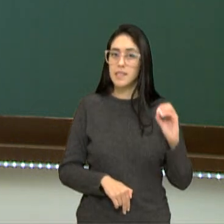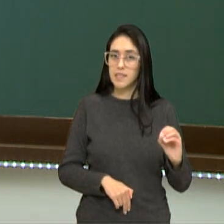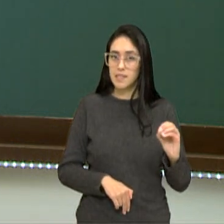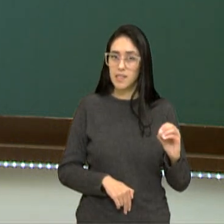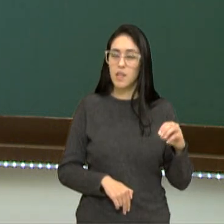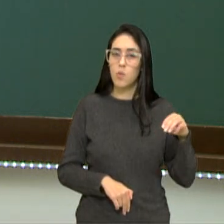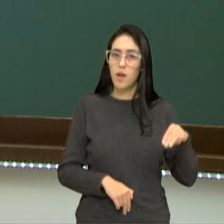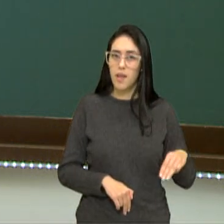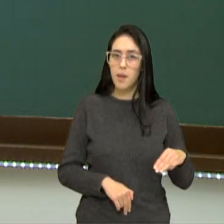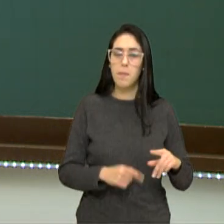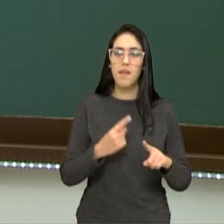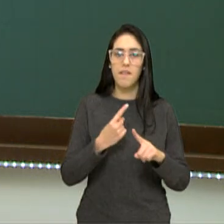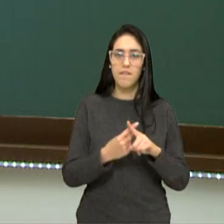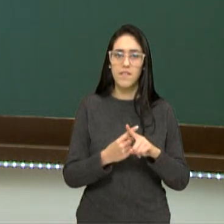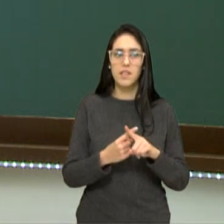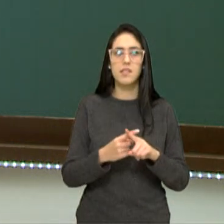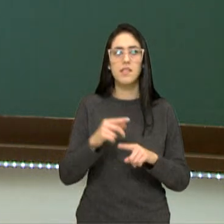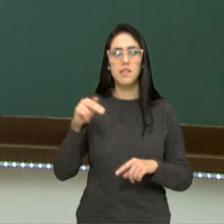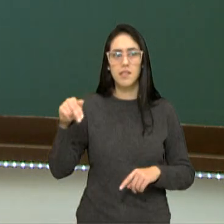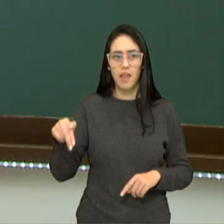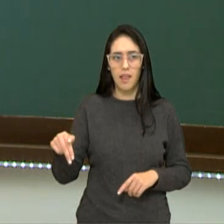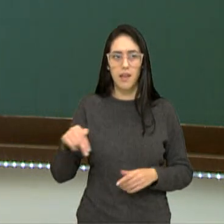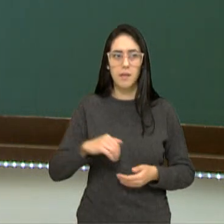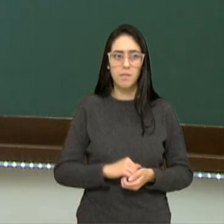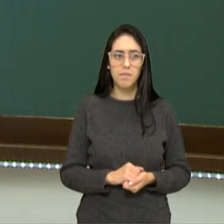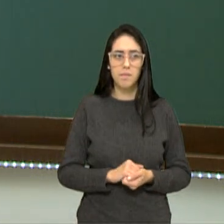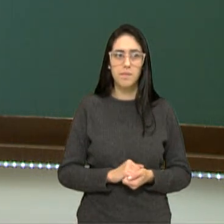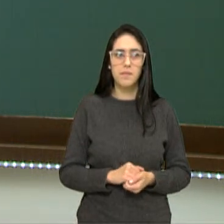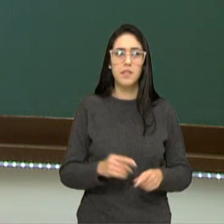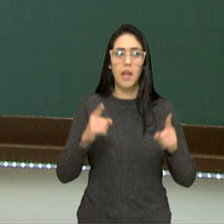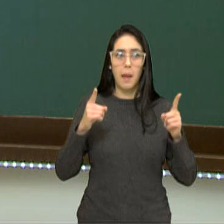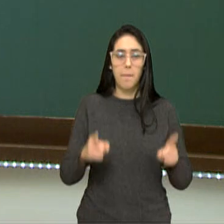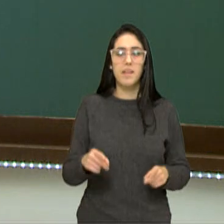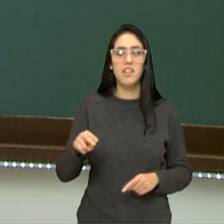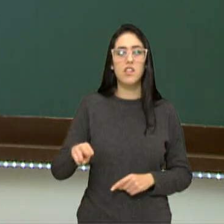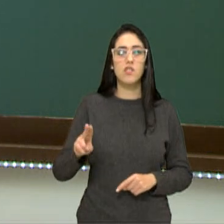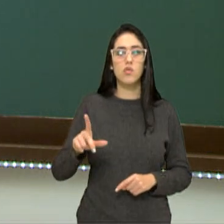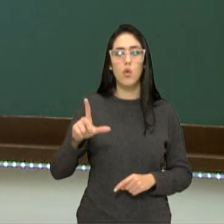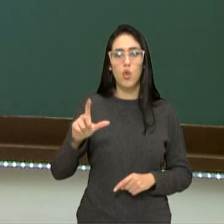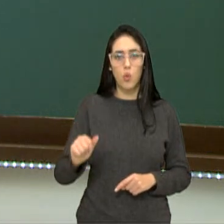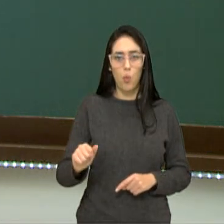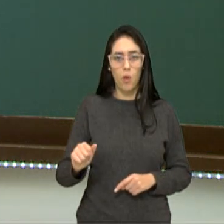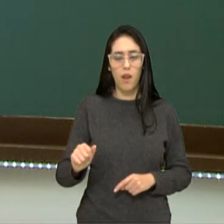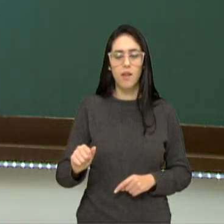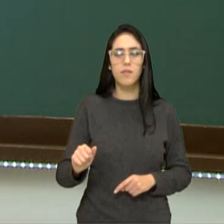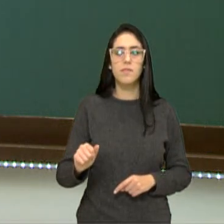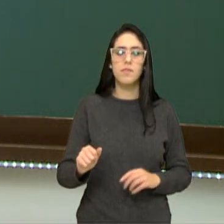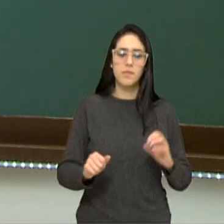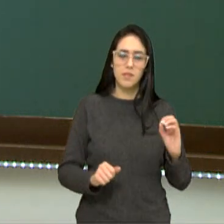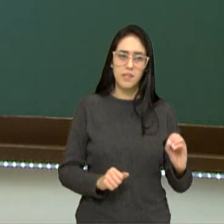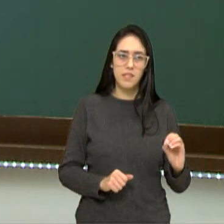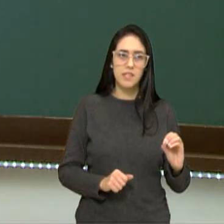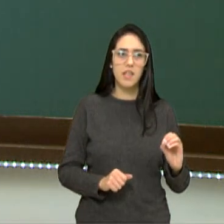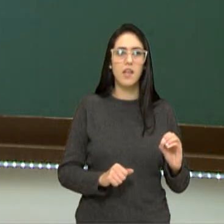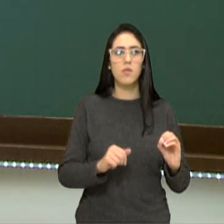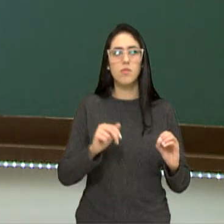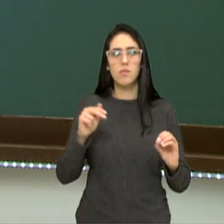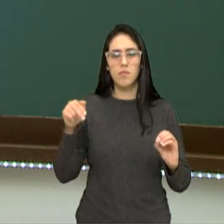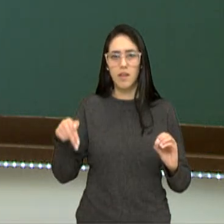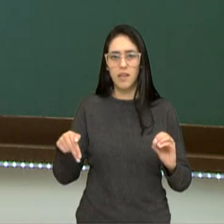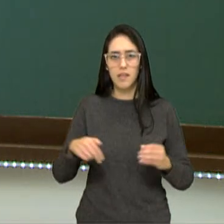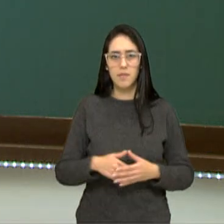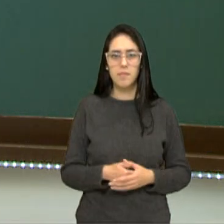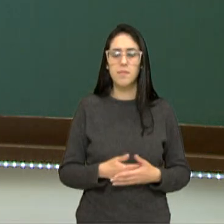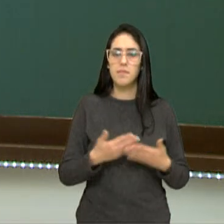0M vezes N. E a matriz nula de ordem N por 0N. Então, a gente já